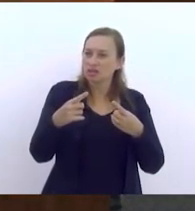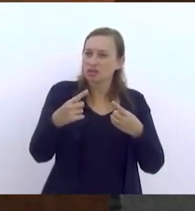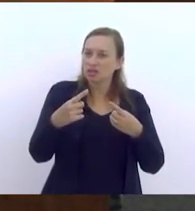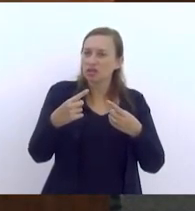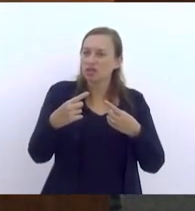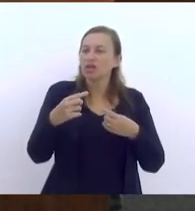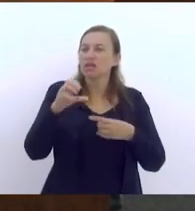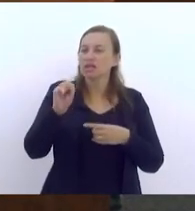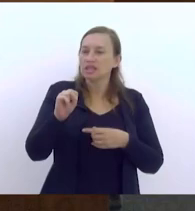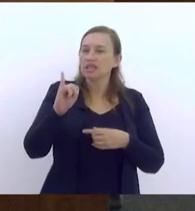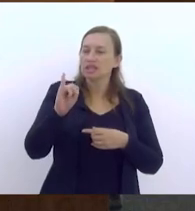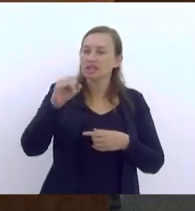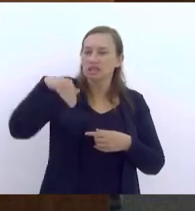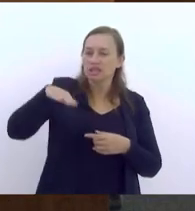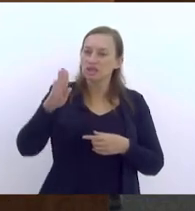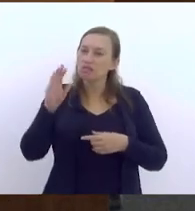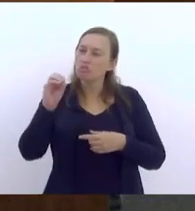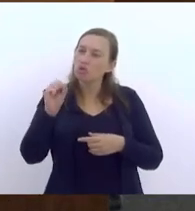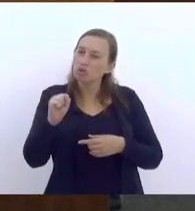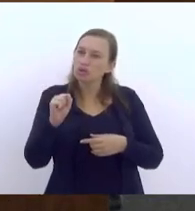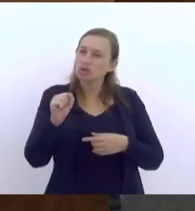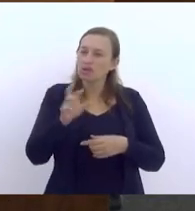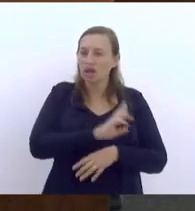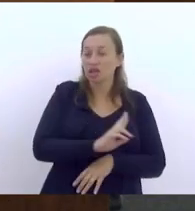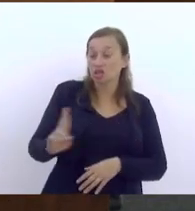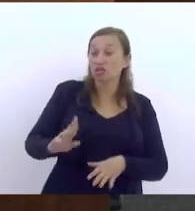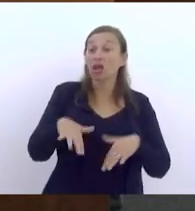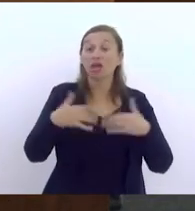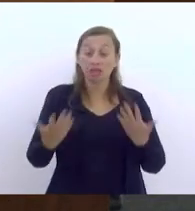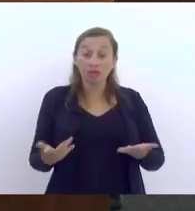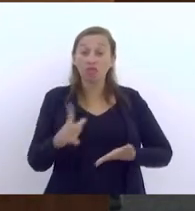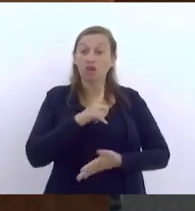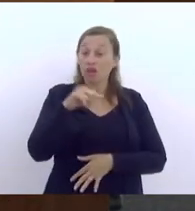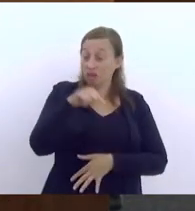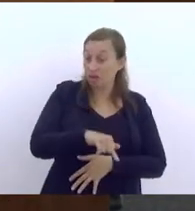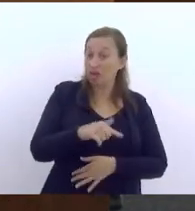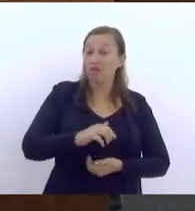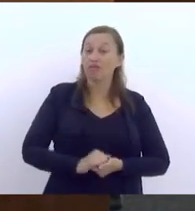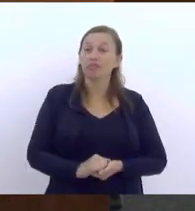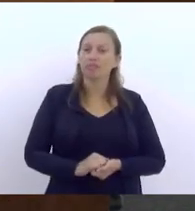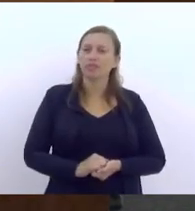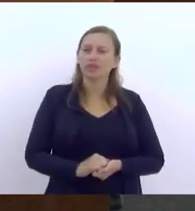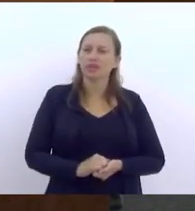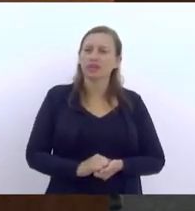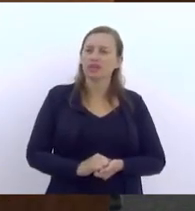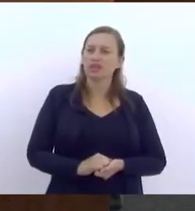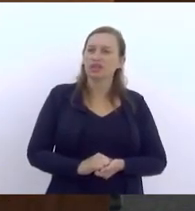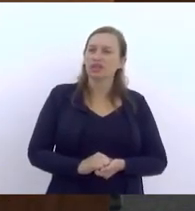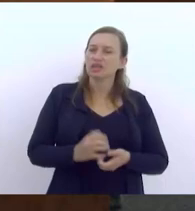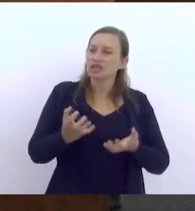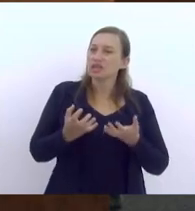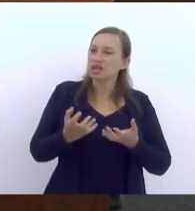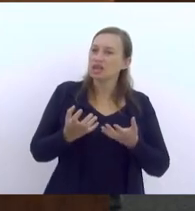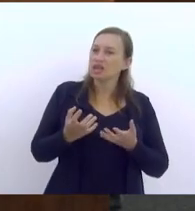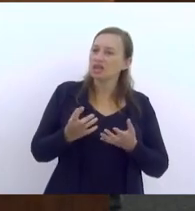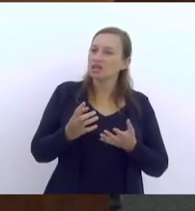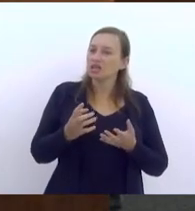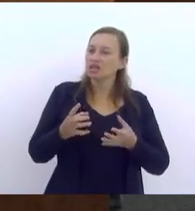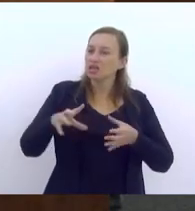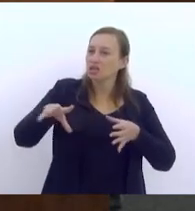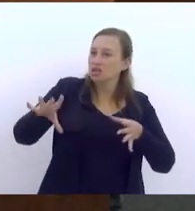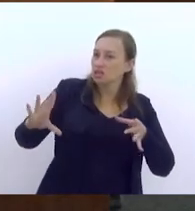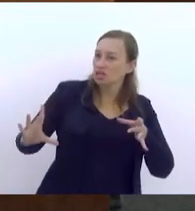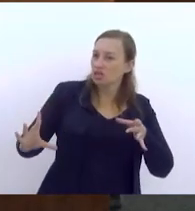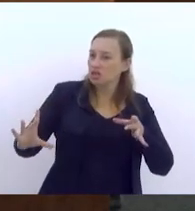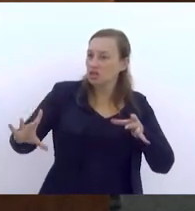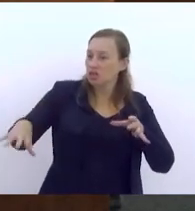símbolos religiosos. Então, existe aqui essa tentativa de vincular o Grupo Arco-Íris